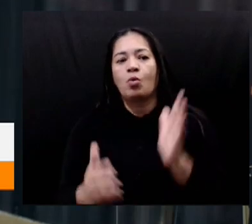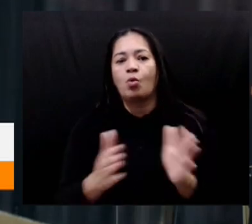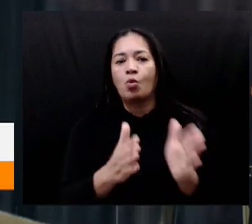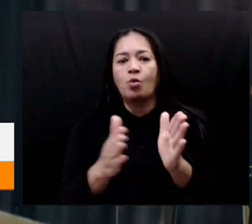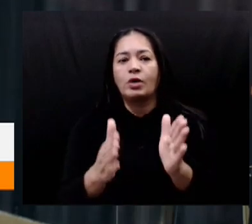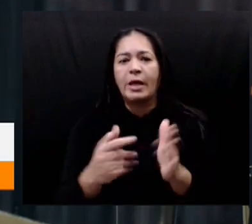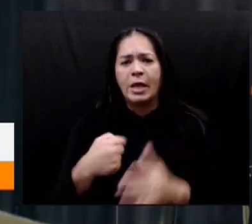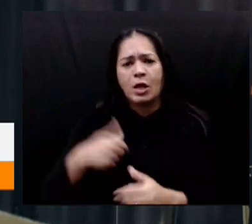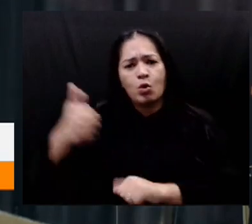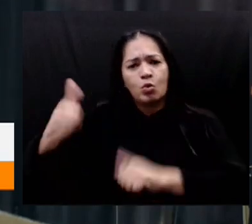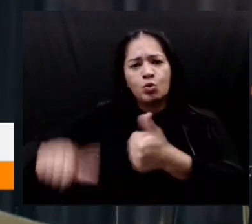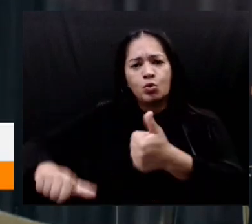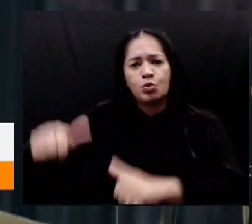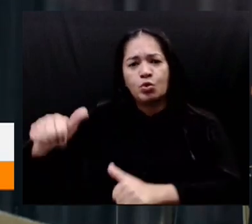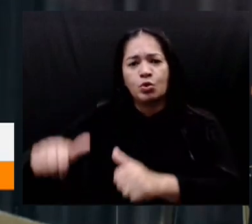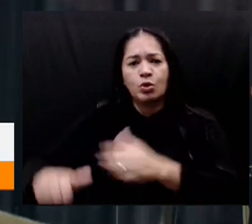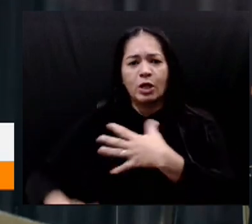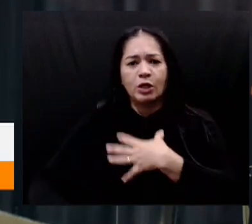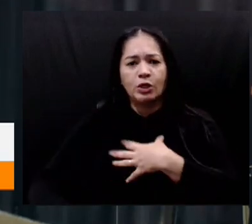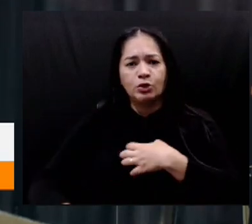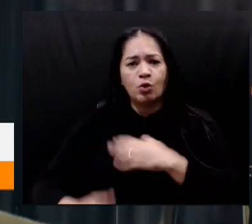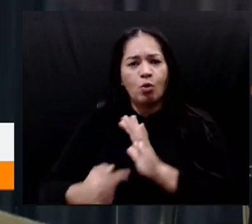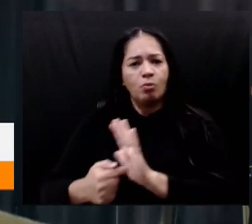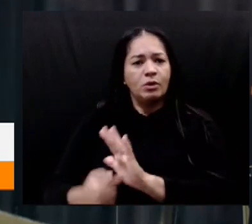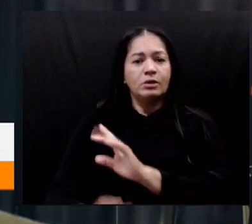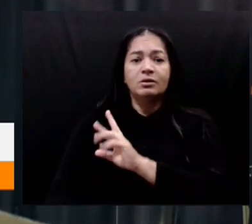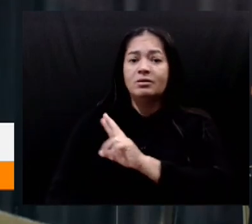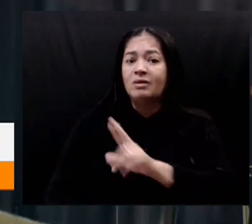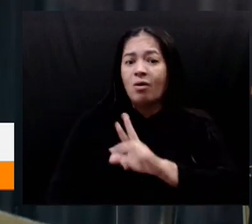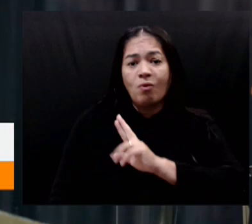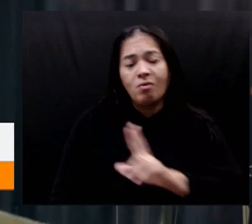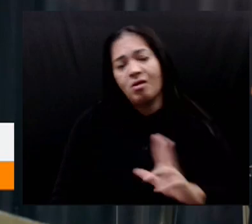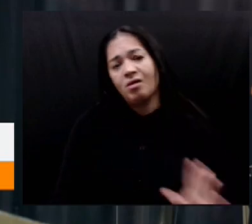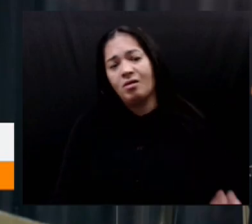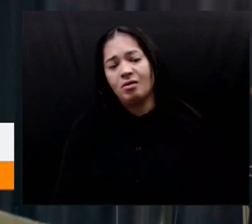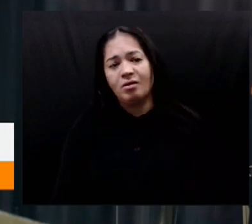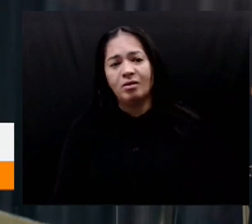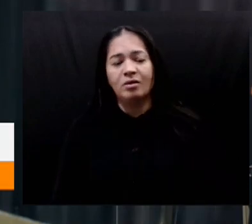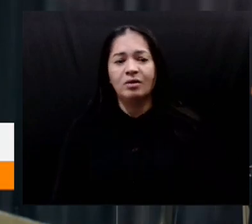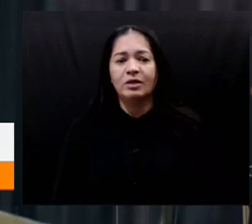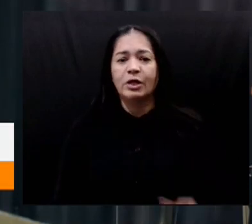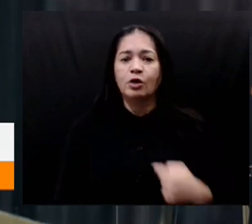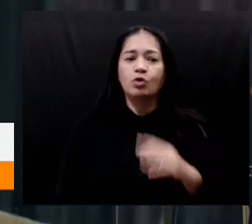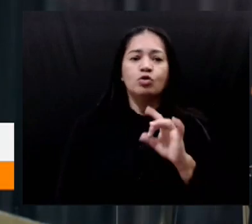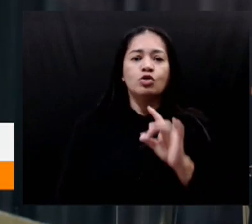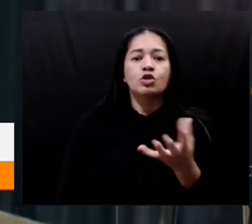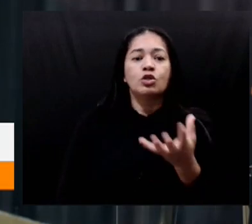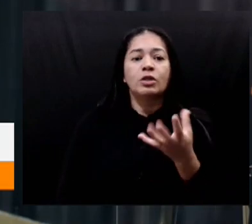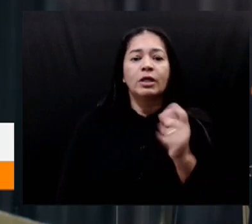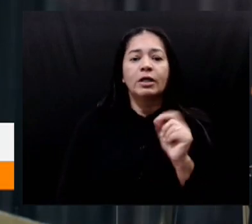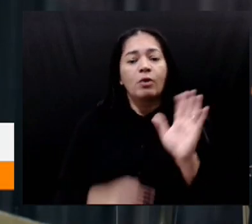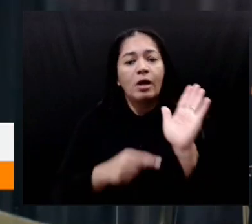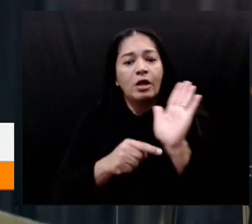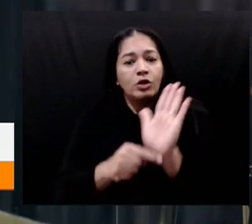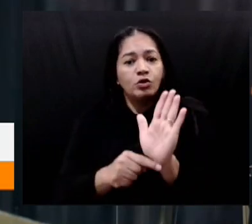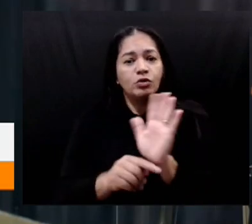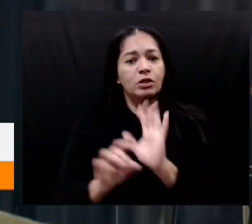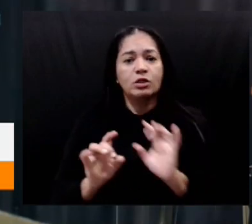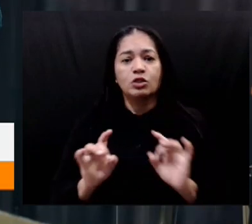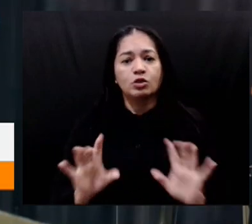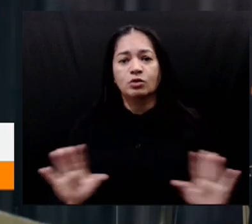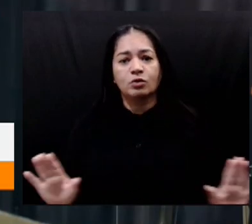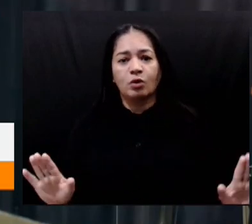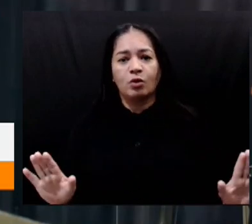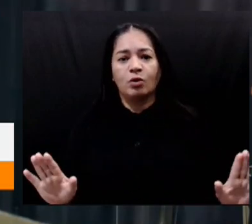aquele comportamento. E não é isso. Eu estou só querendo ajudar a pessoa, né. Então